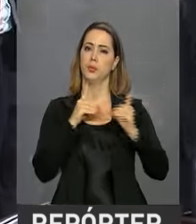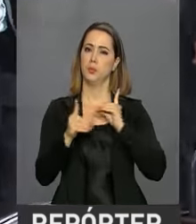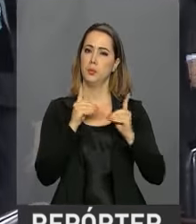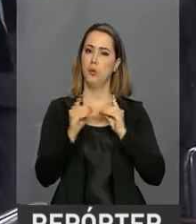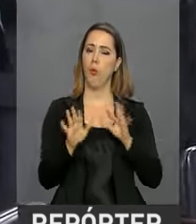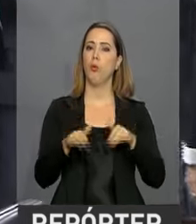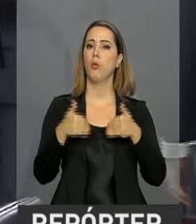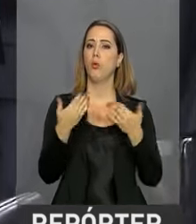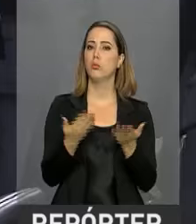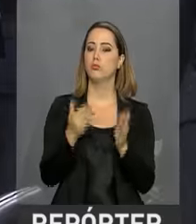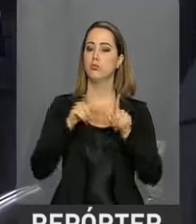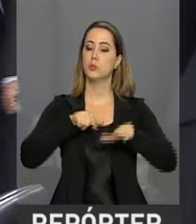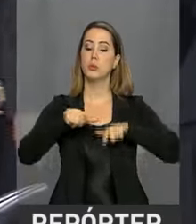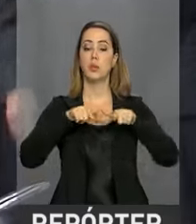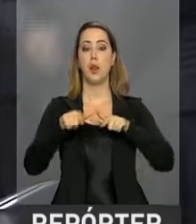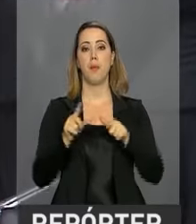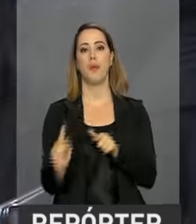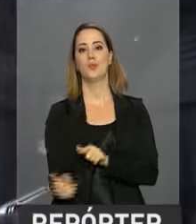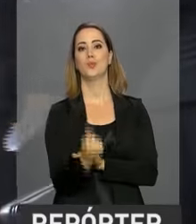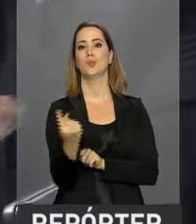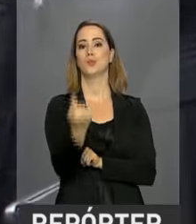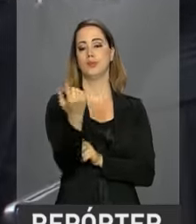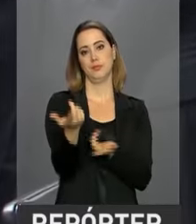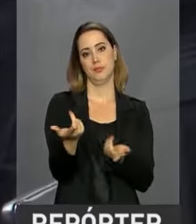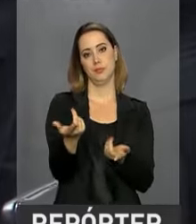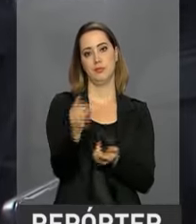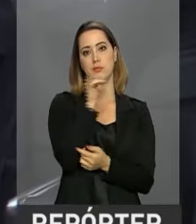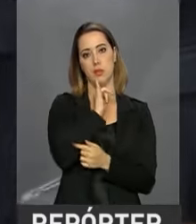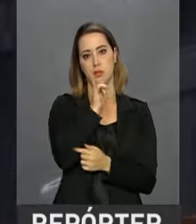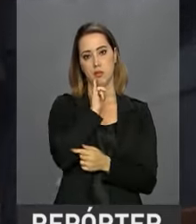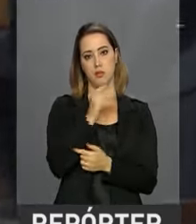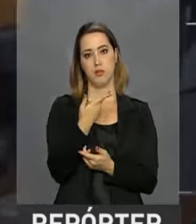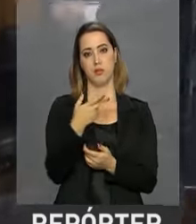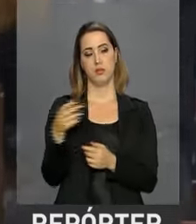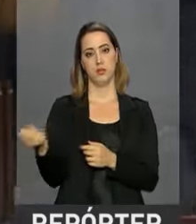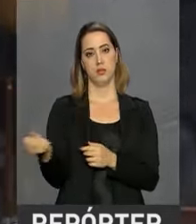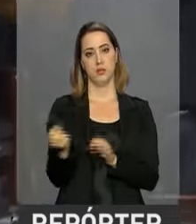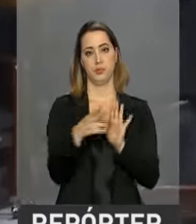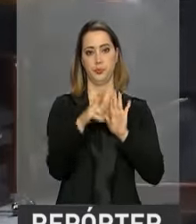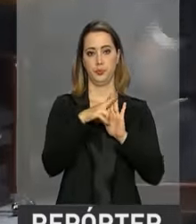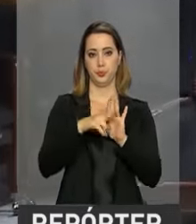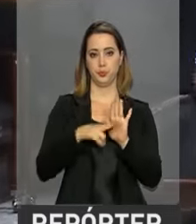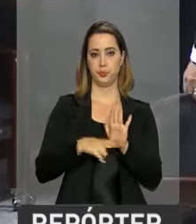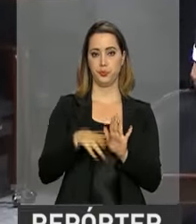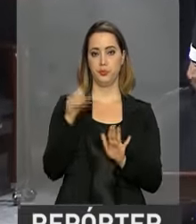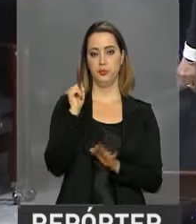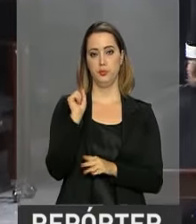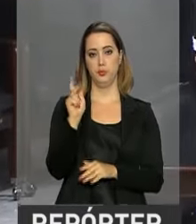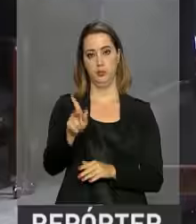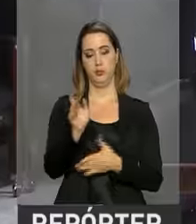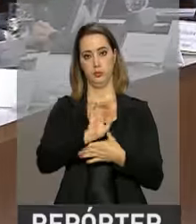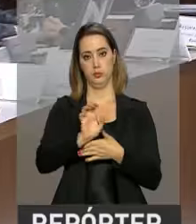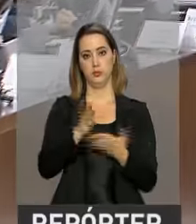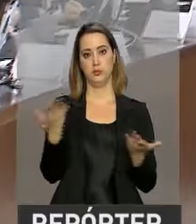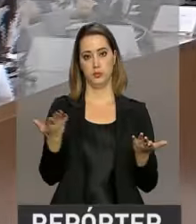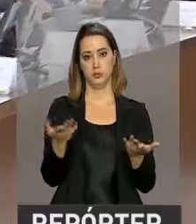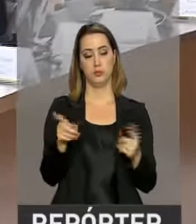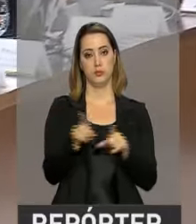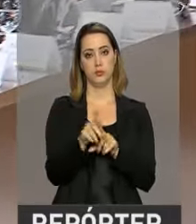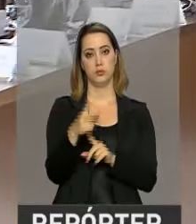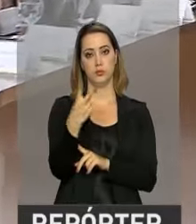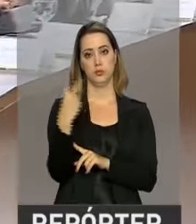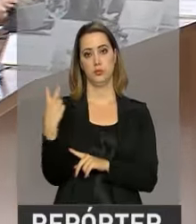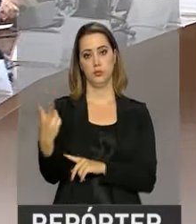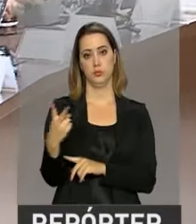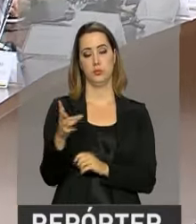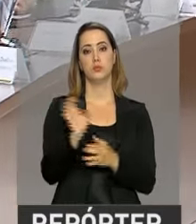em comum pelas 27 unidades da Federação como uma reforma da da Previdência Estadual participam do encontro governadores de 22